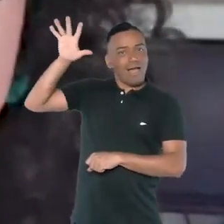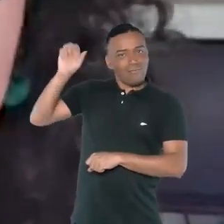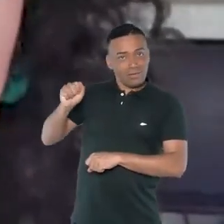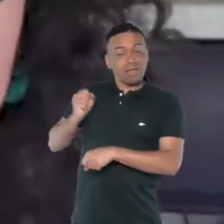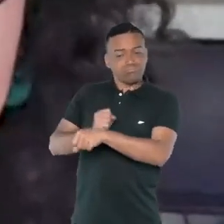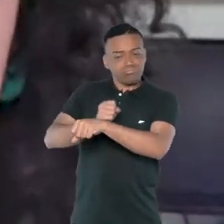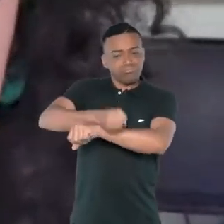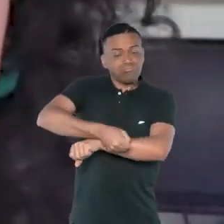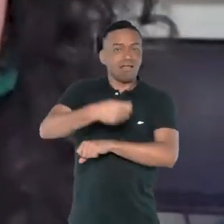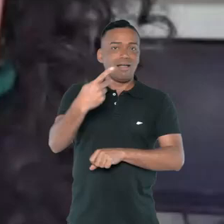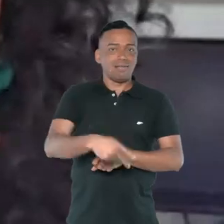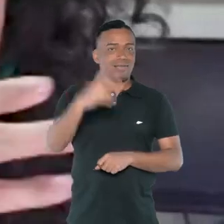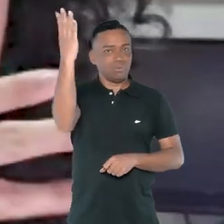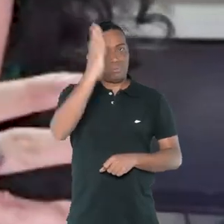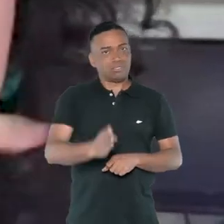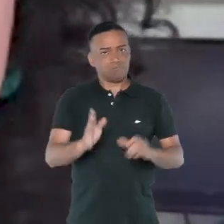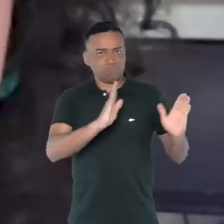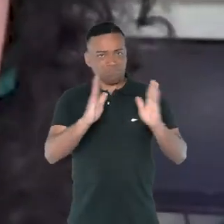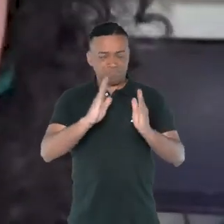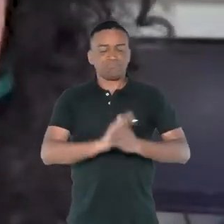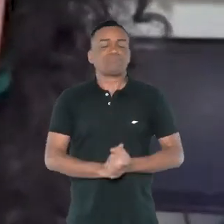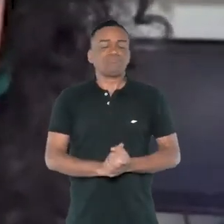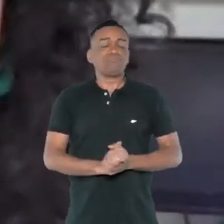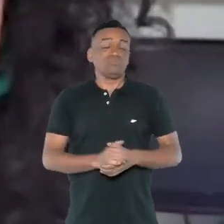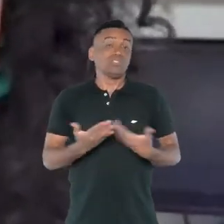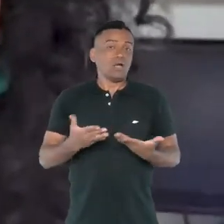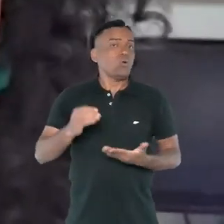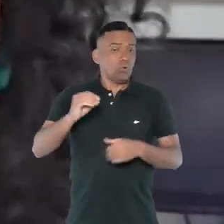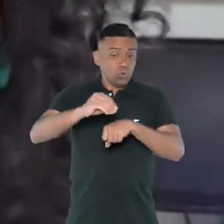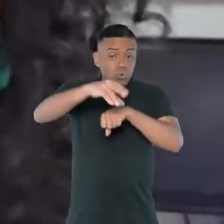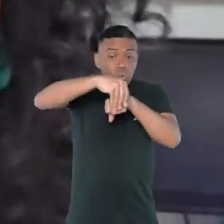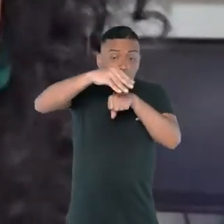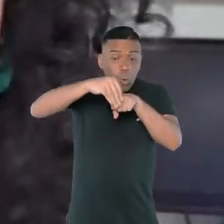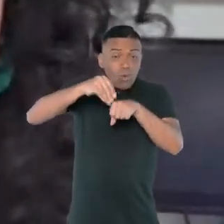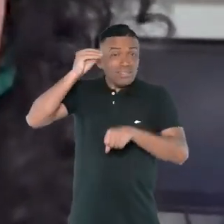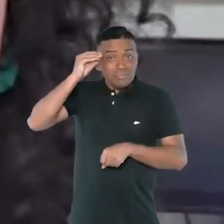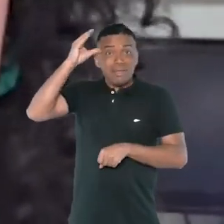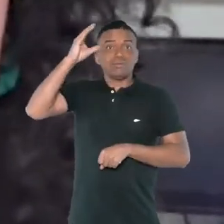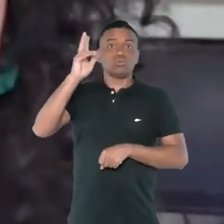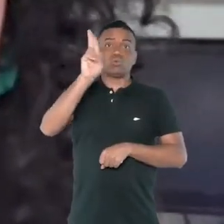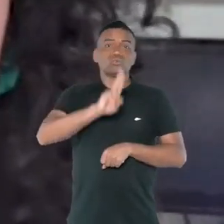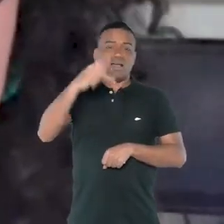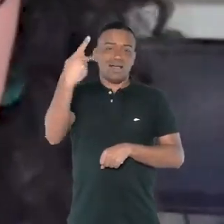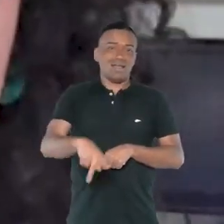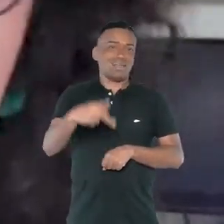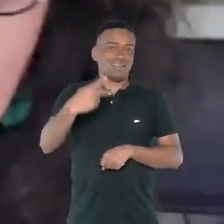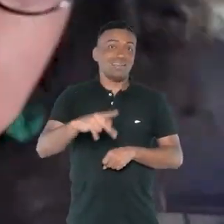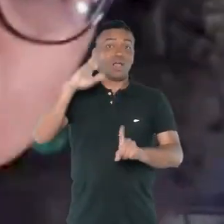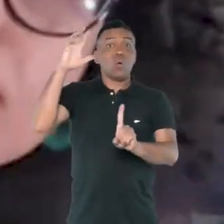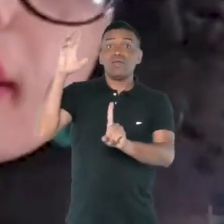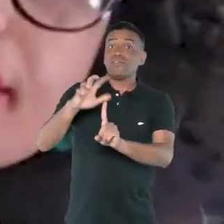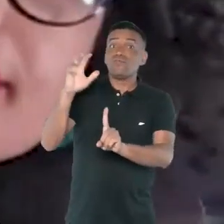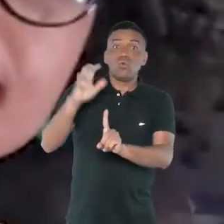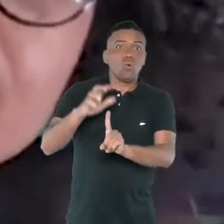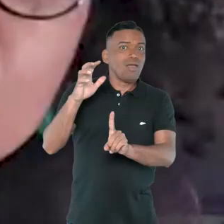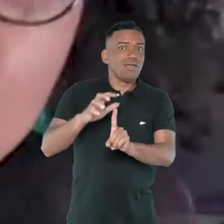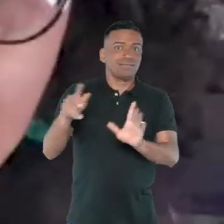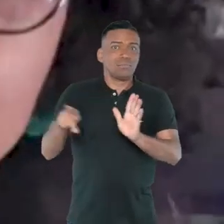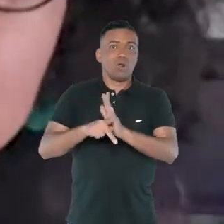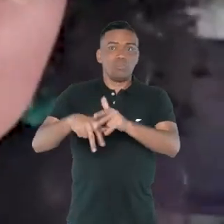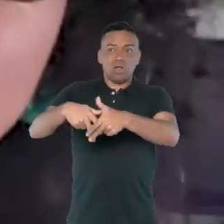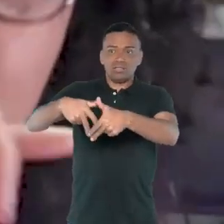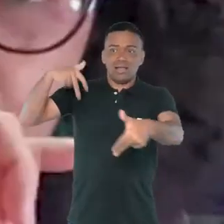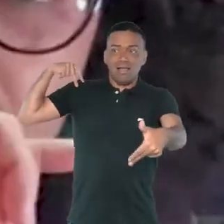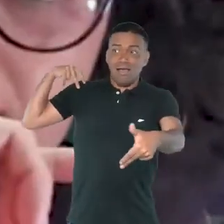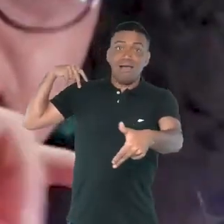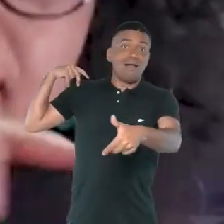foram trazidos forçadamente, né, para serem escravizados no Brasil. E esses conhecimentos foram utilizados aqui. Então,